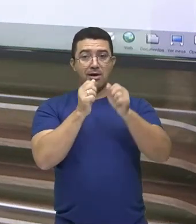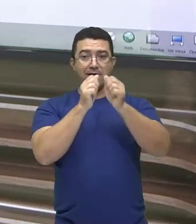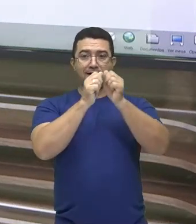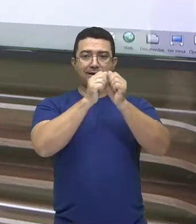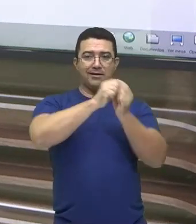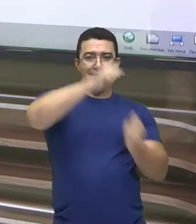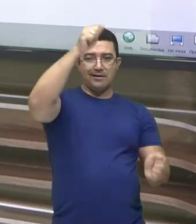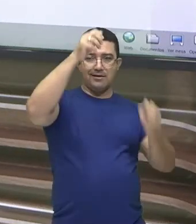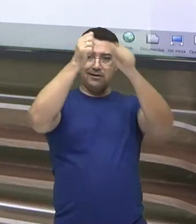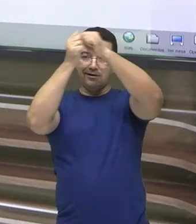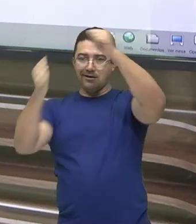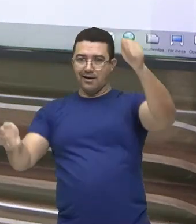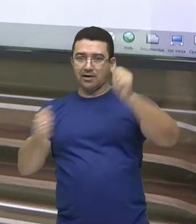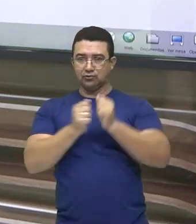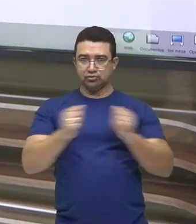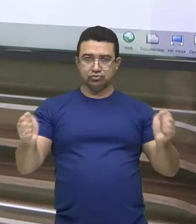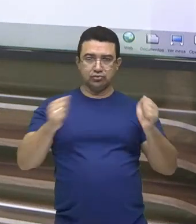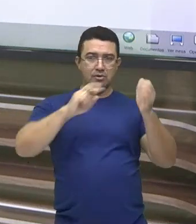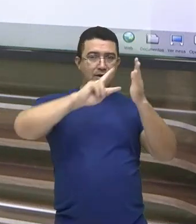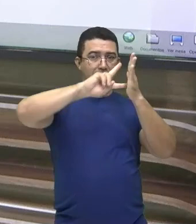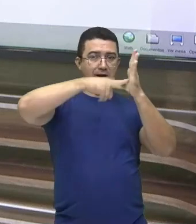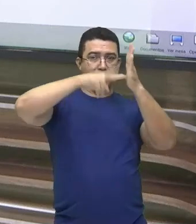polígono, a soma dos ângulos, né, dá